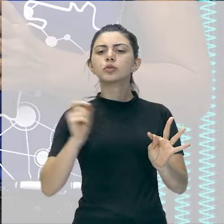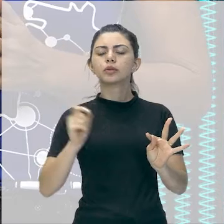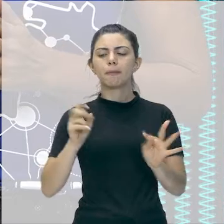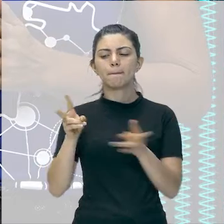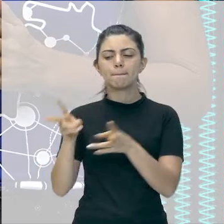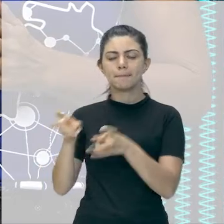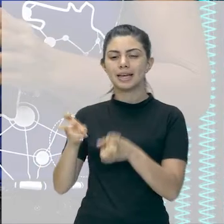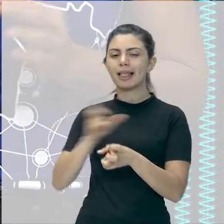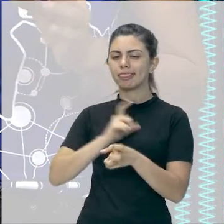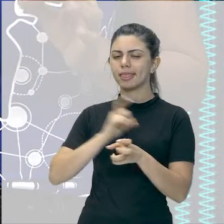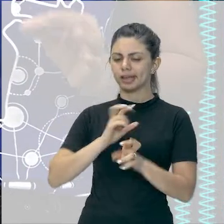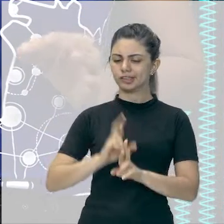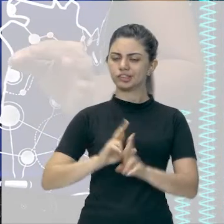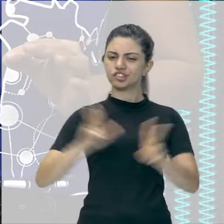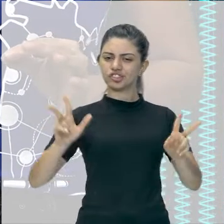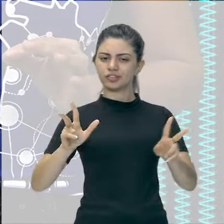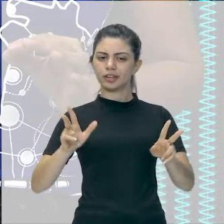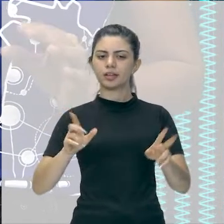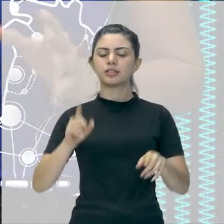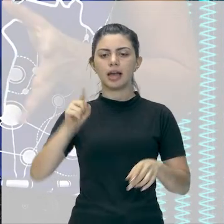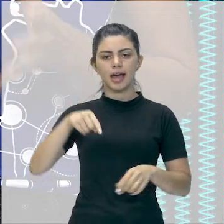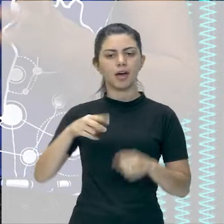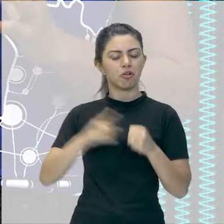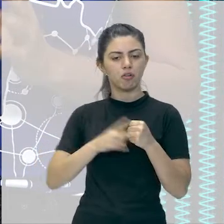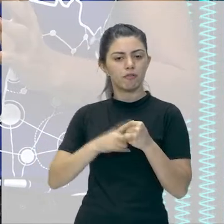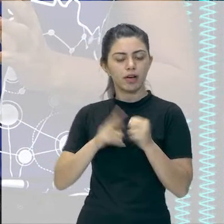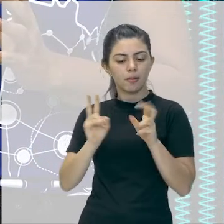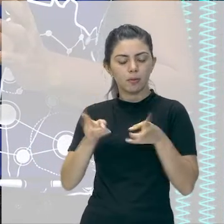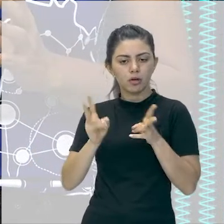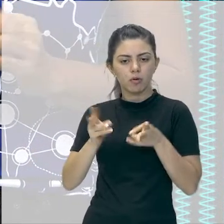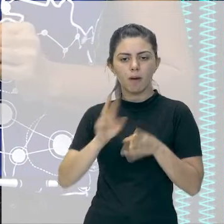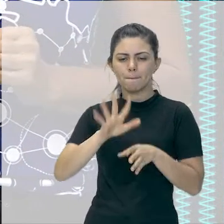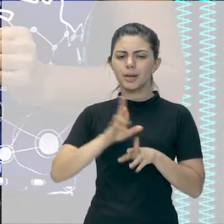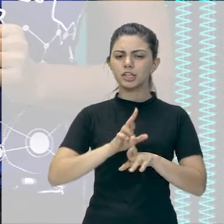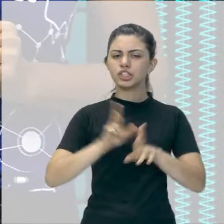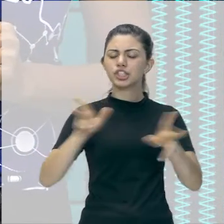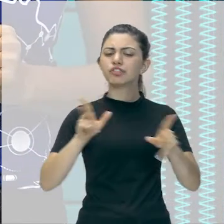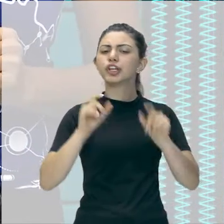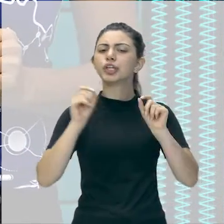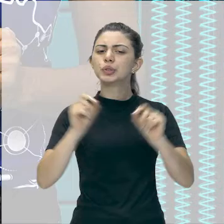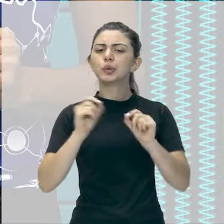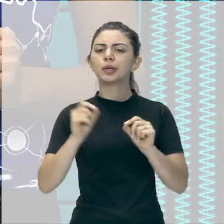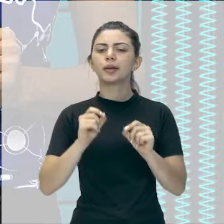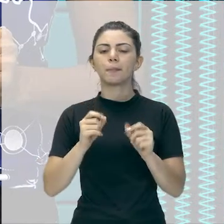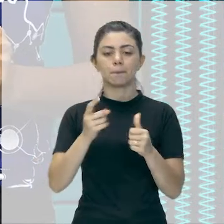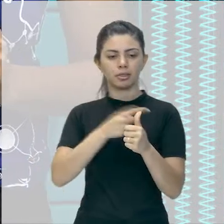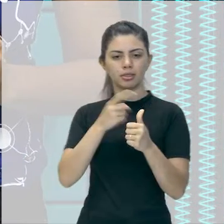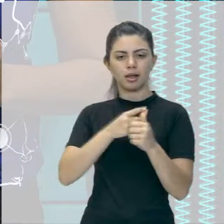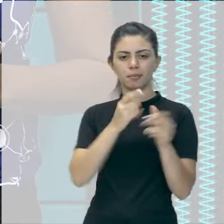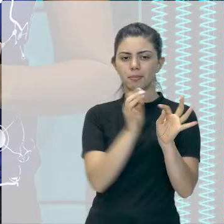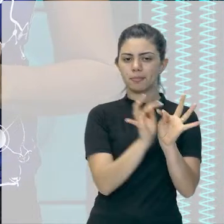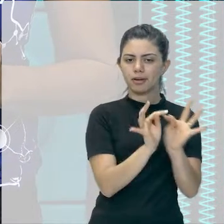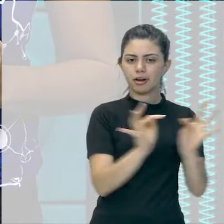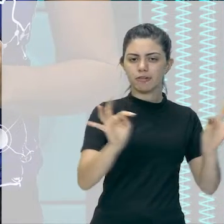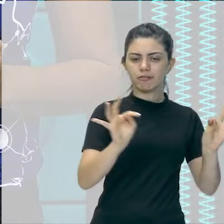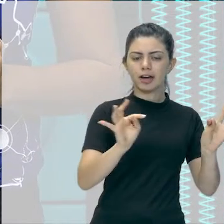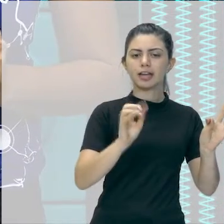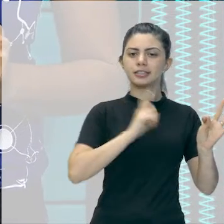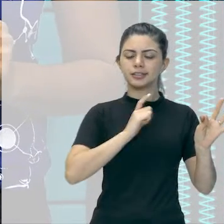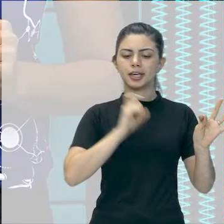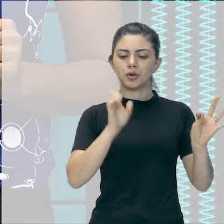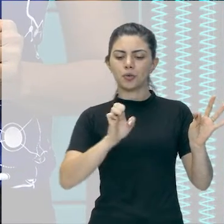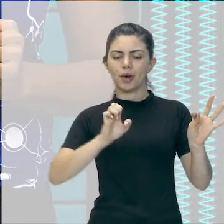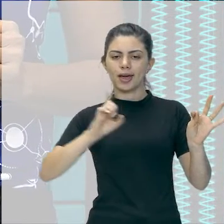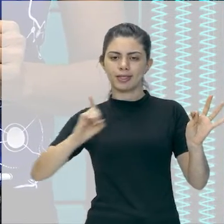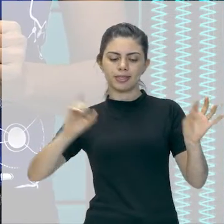uma pequena diferença. O verbo é o mesmo, mas tem algo diferente aí. enquanto aqui o verbo está conjugado,